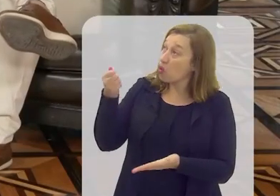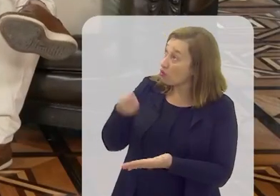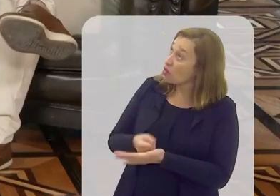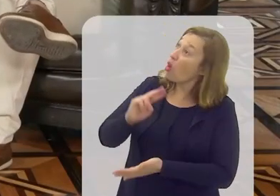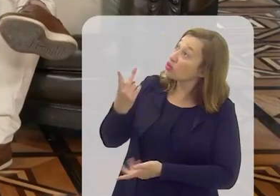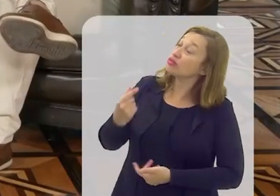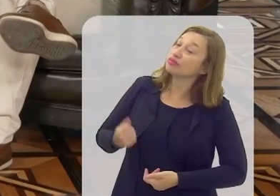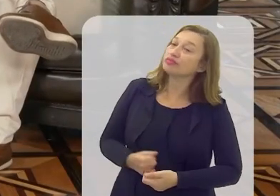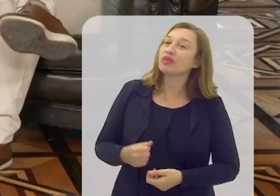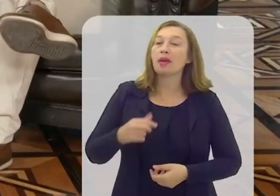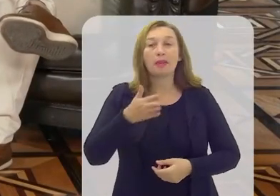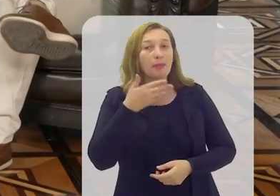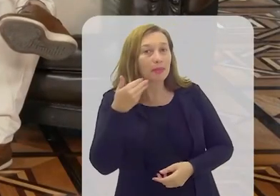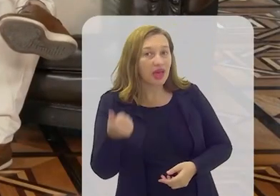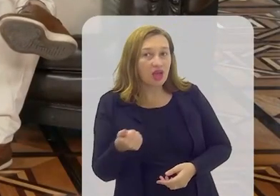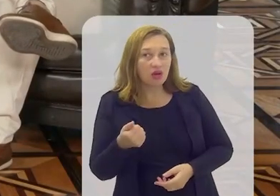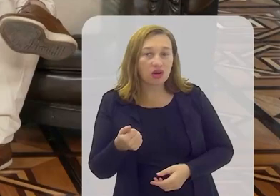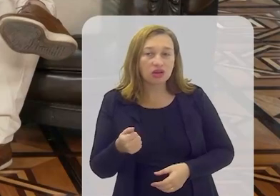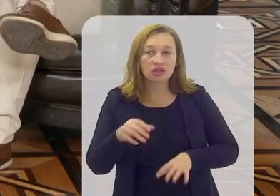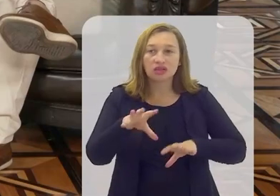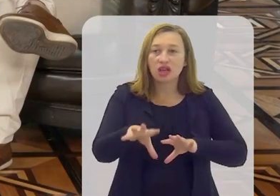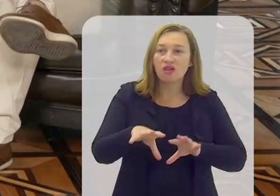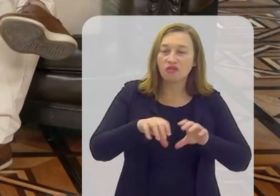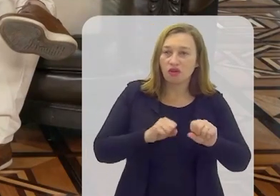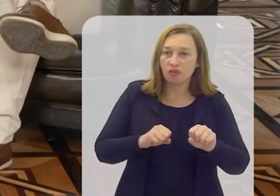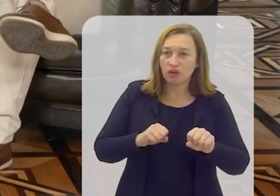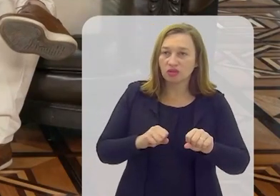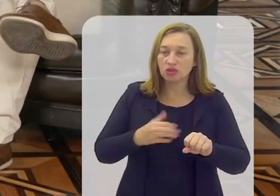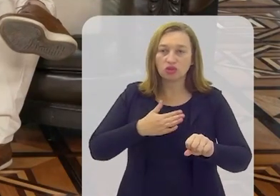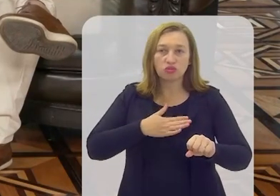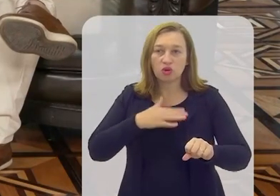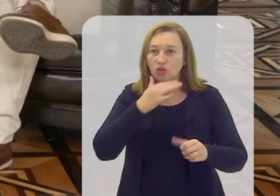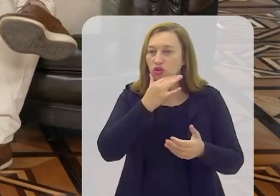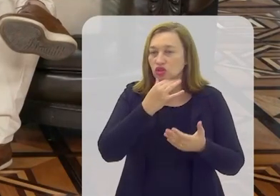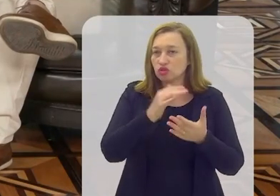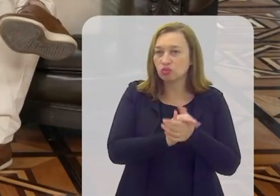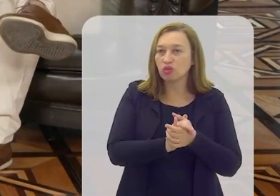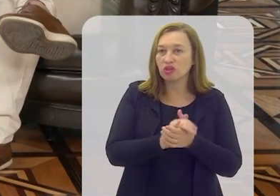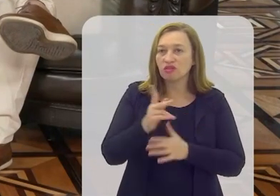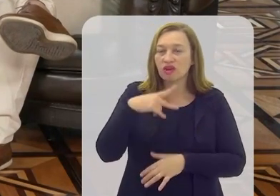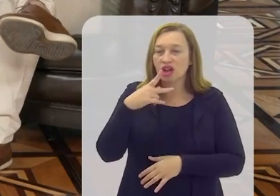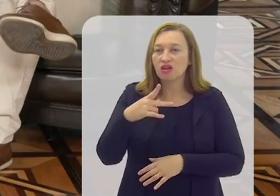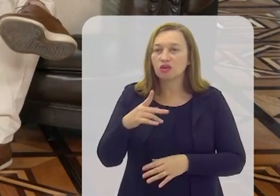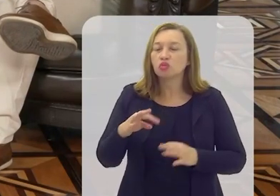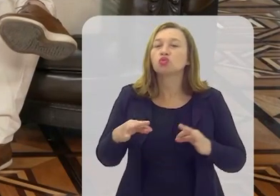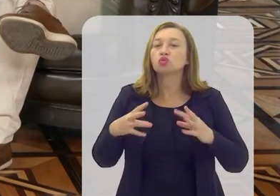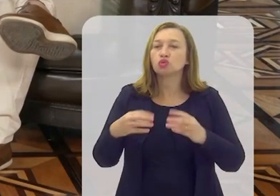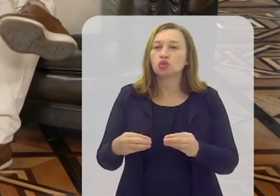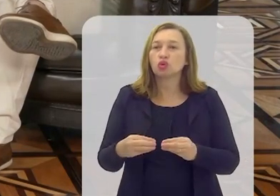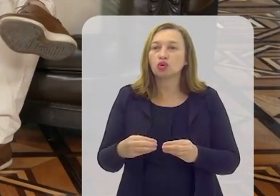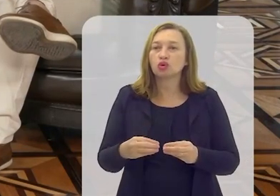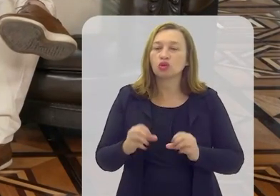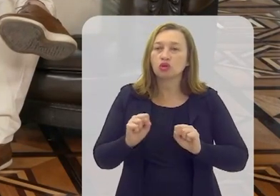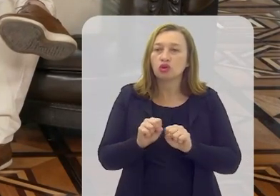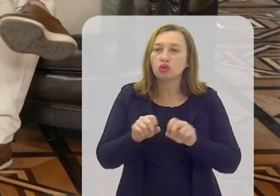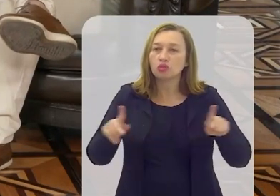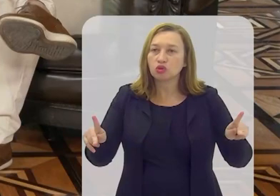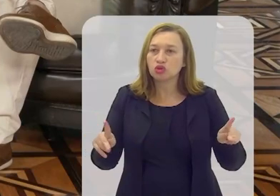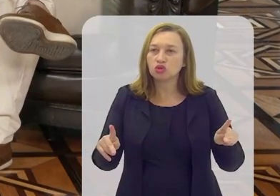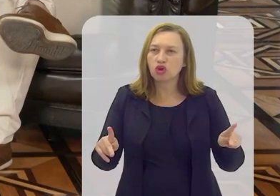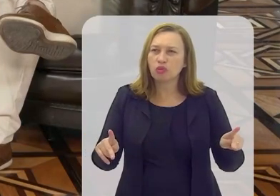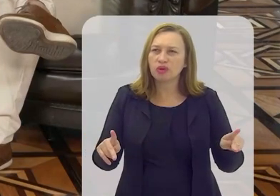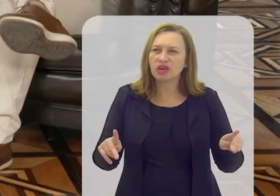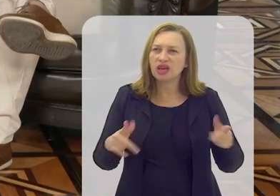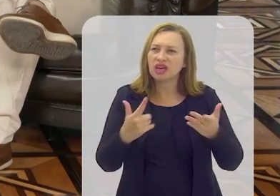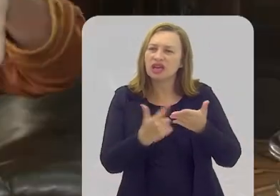Confirmou ou não confirmou? Confirmou. Então, e para melhorar, na formatura do pessoal do meu marido, eles falaram assim, vamos todo mundo para o